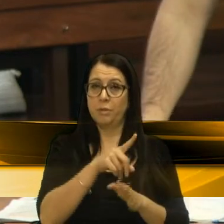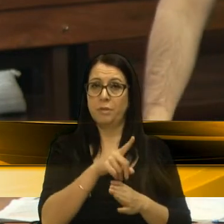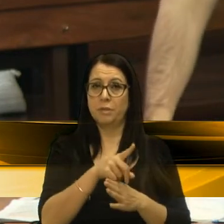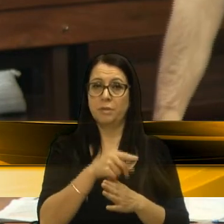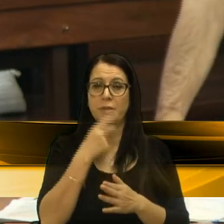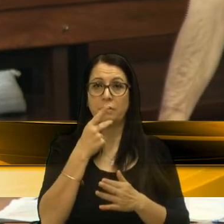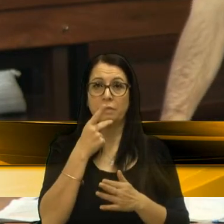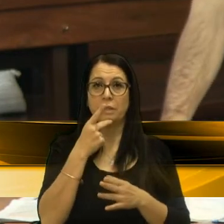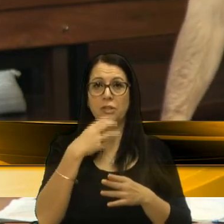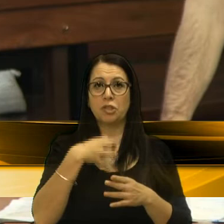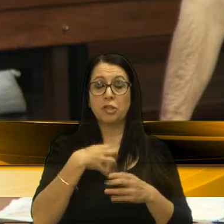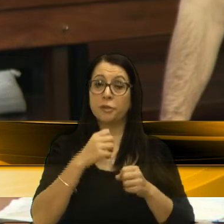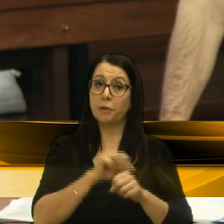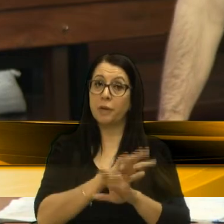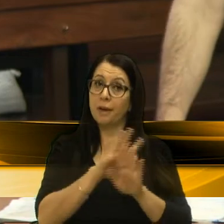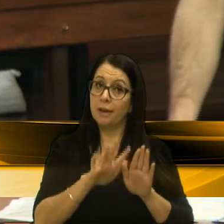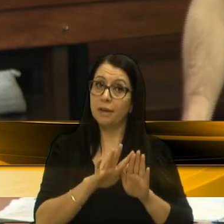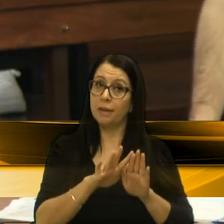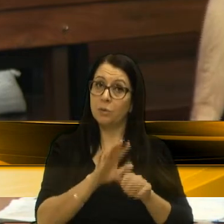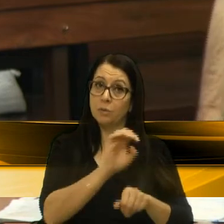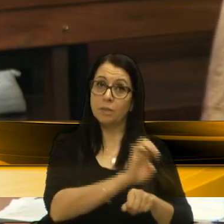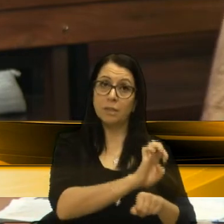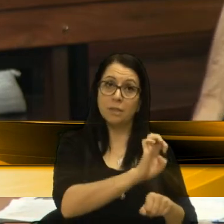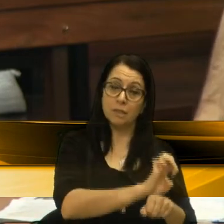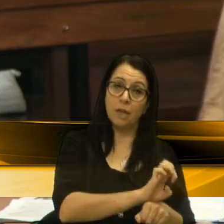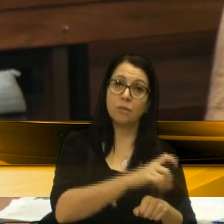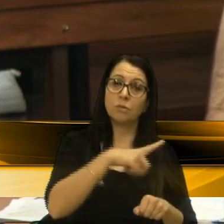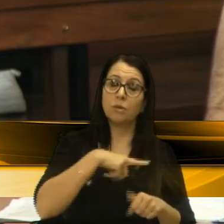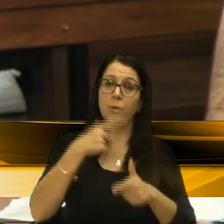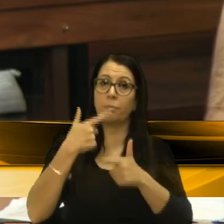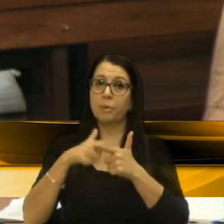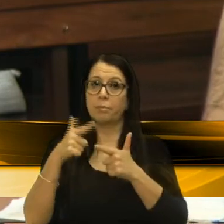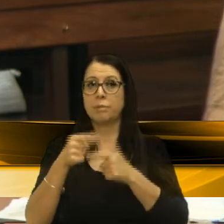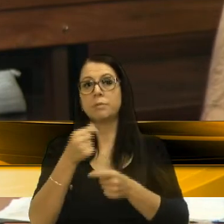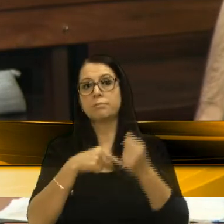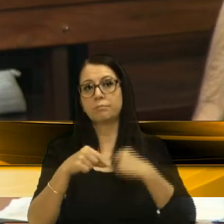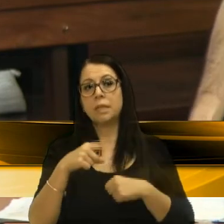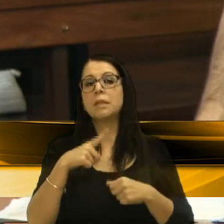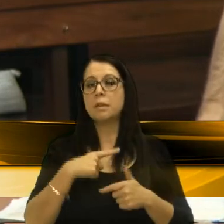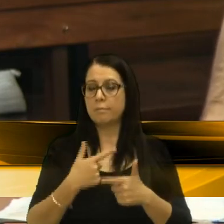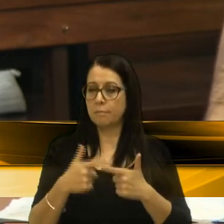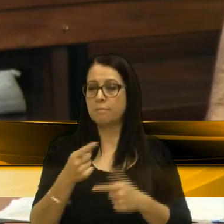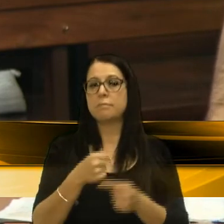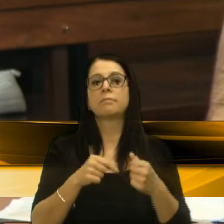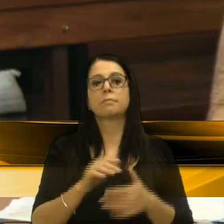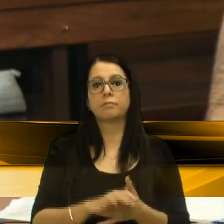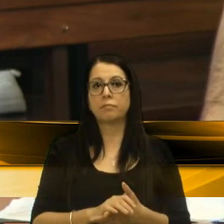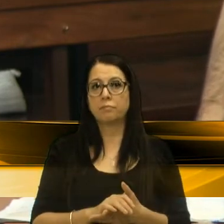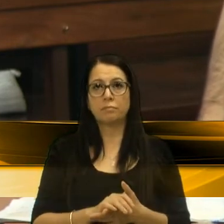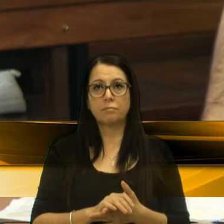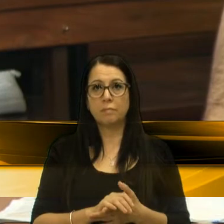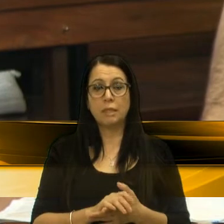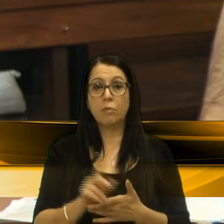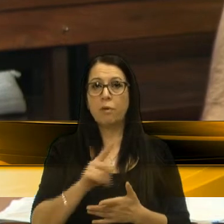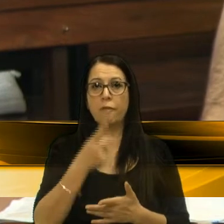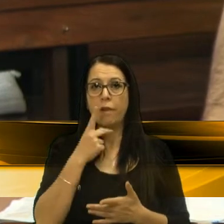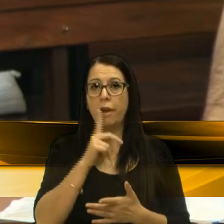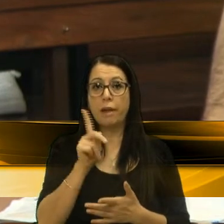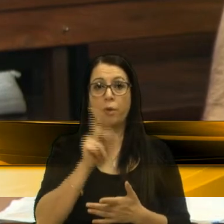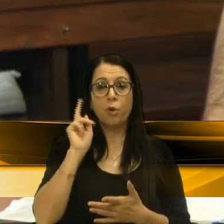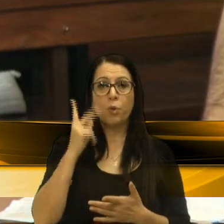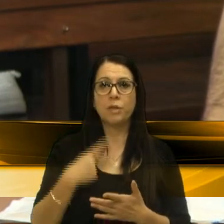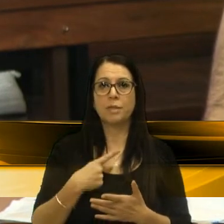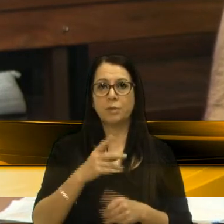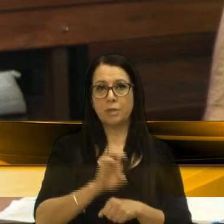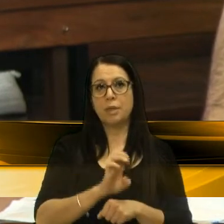dizer de forma muito clara, o Estado enfrenta problemas financeiros, tem problemas financeiros. Não vamos dizer que não reconhecemos que o